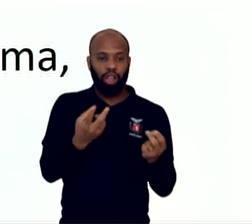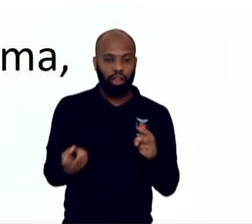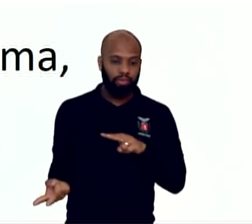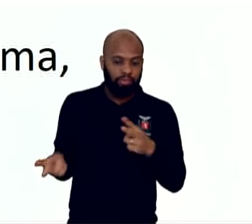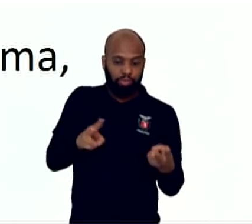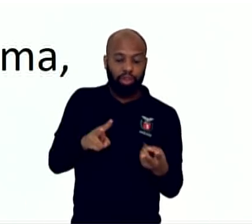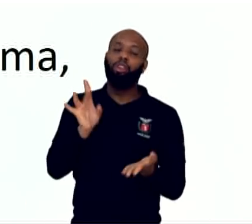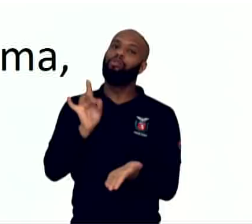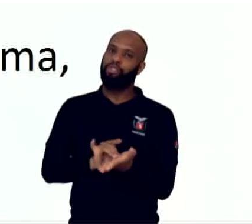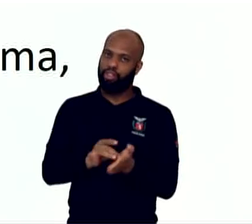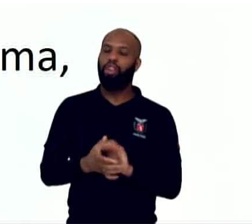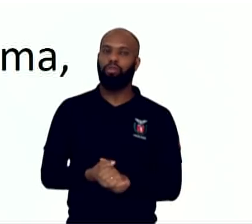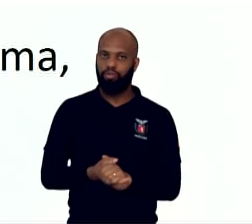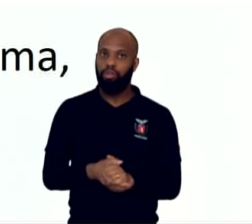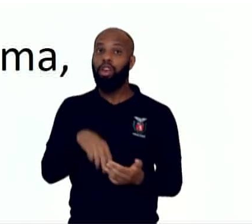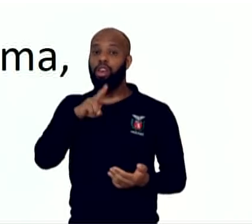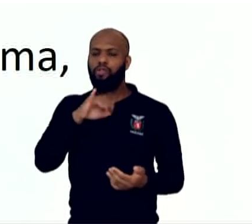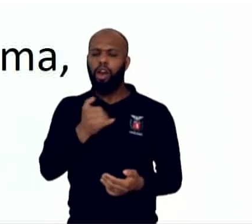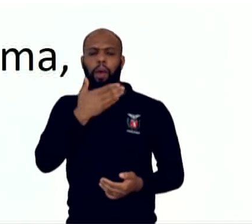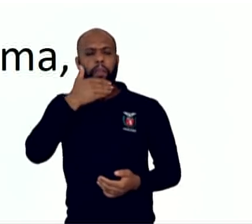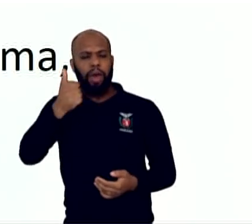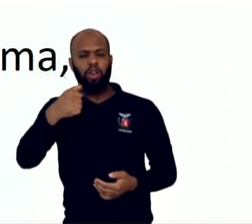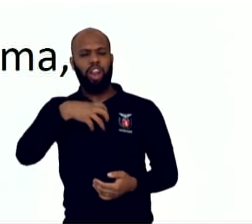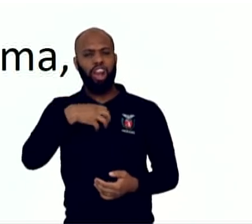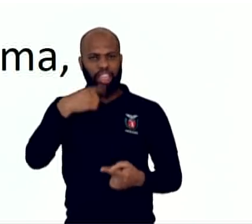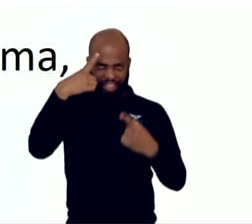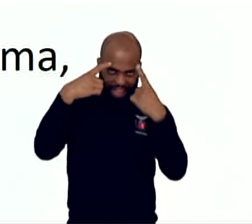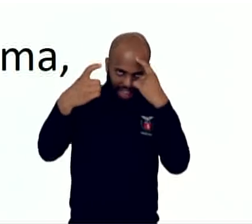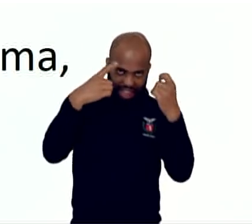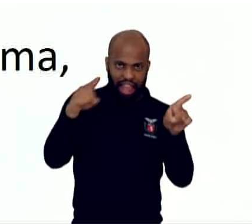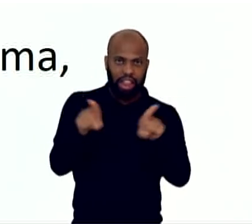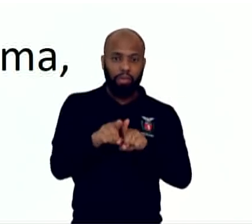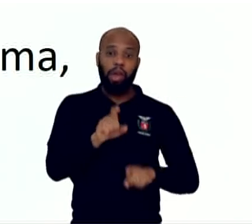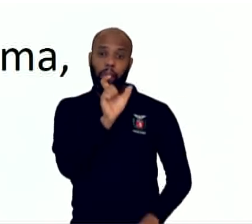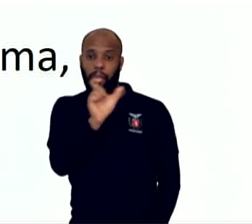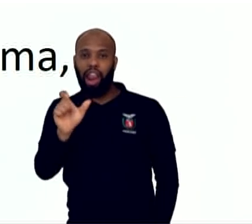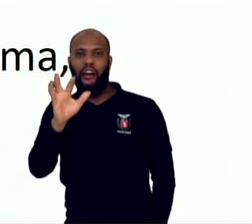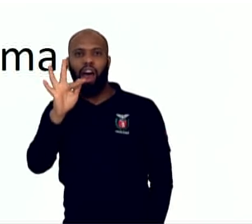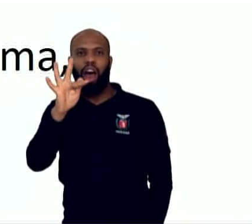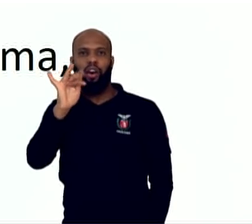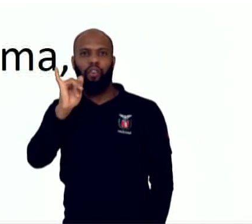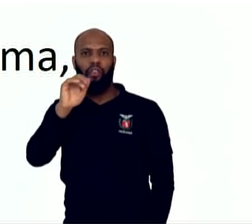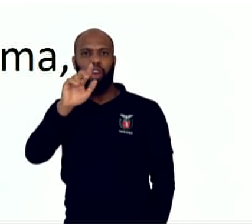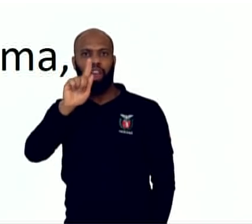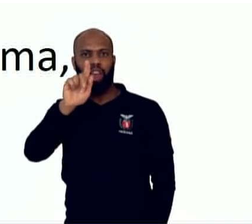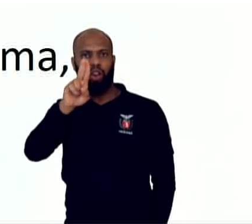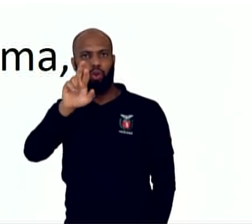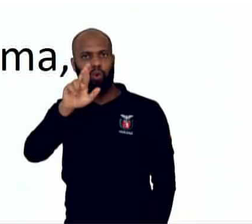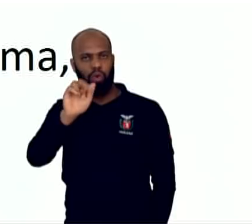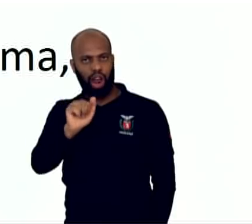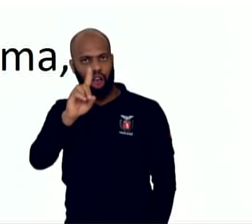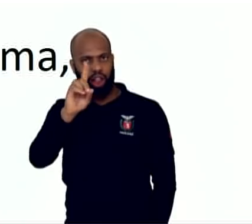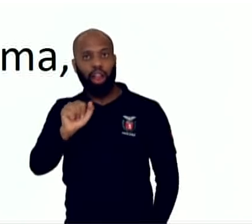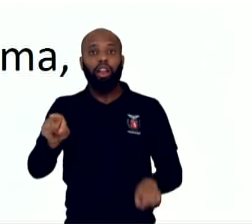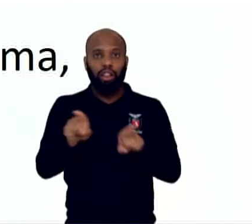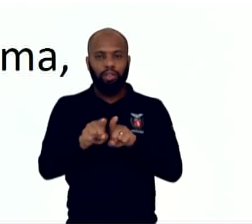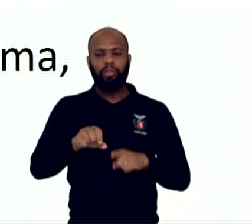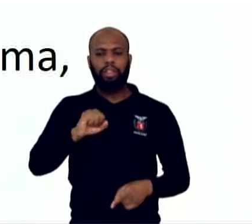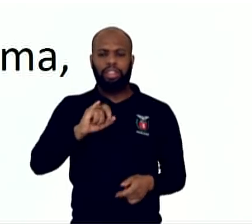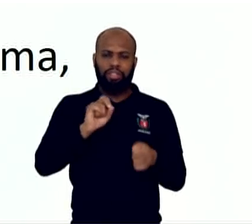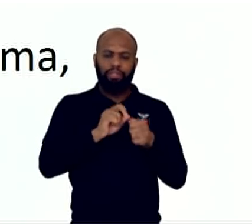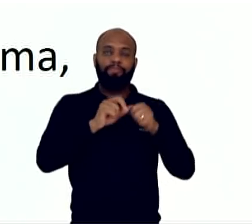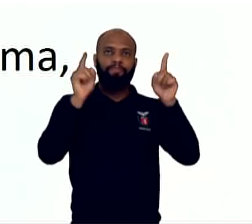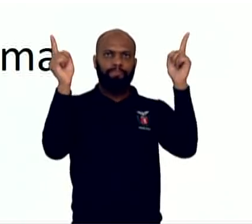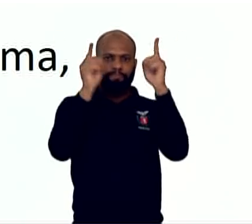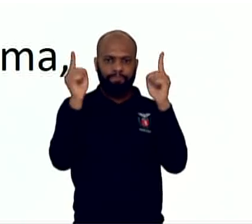as ideias, vai aprimorar o sentido figurado, né? A organização dos versos da estrofe. Se estiver fazendo o